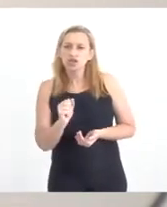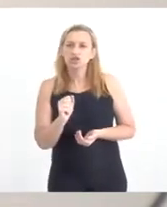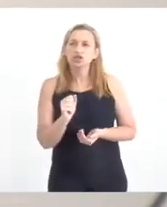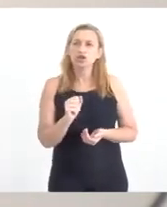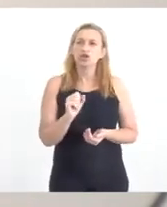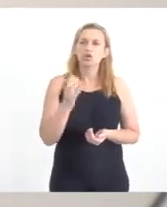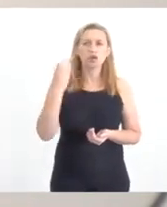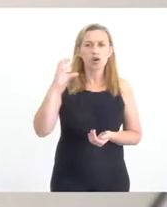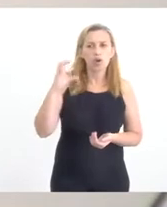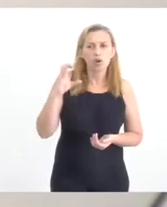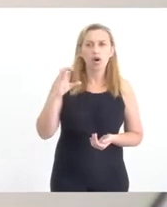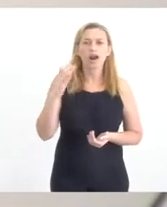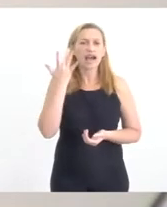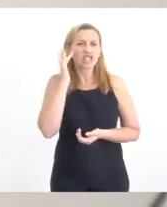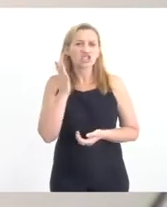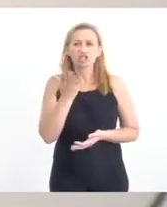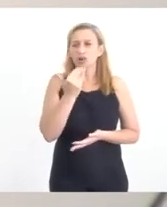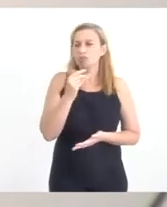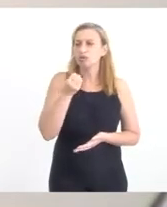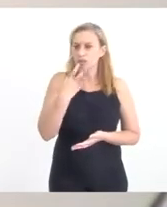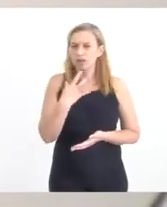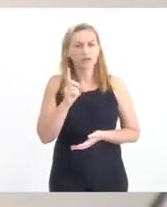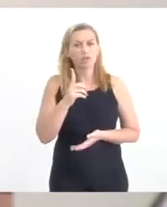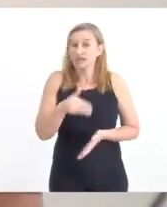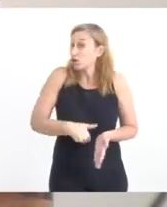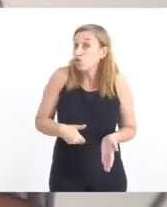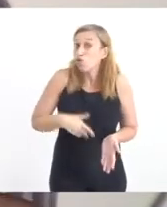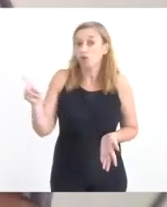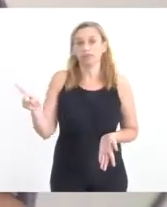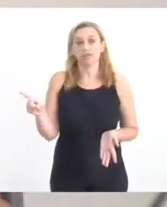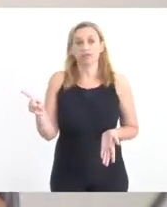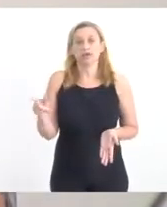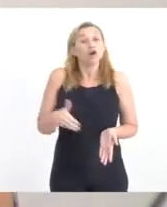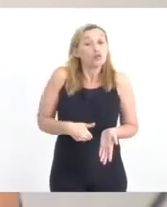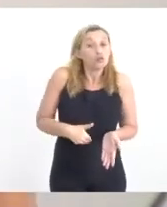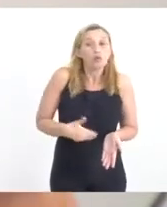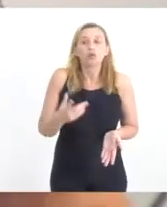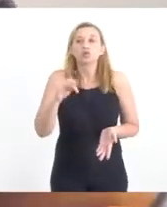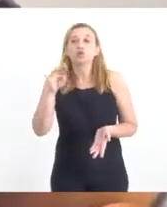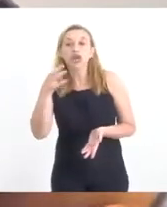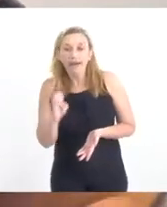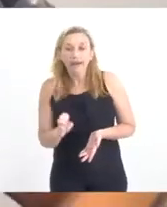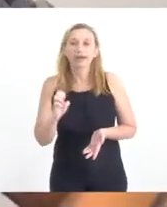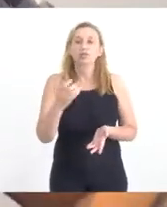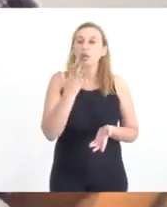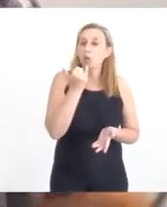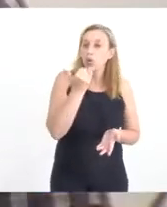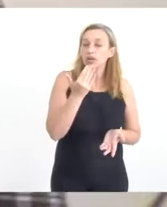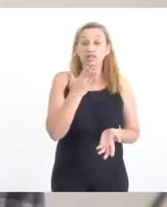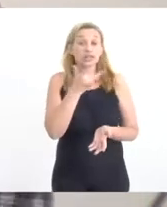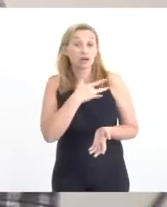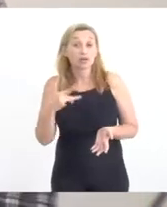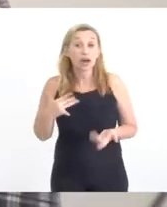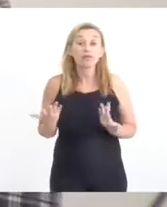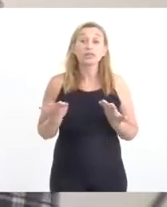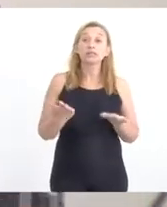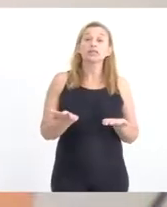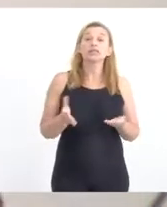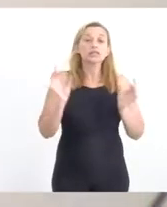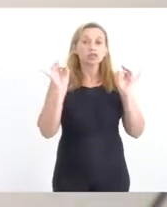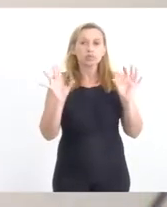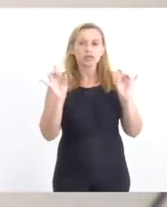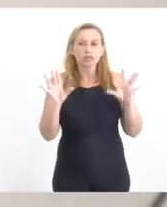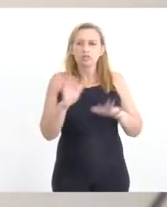coca-cola e achando que isso tá se alimentando Não ela tá com fome a fome de nutrientes forma de uma comida saudável e isso